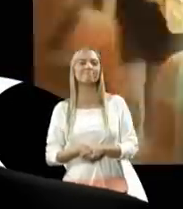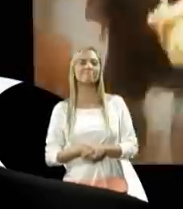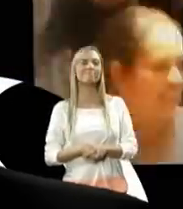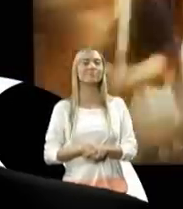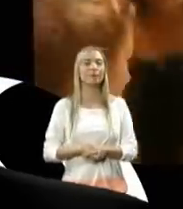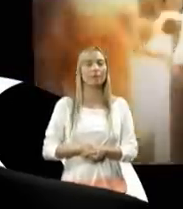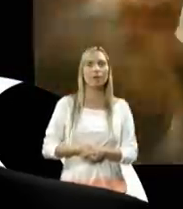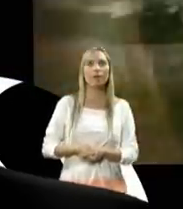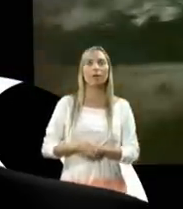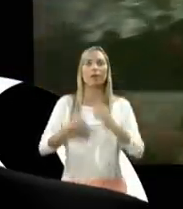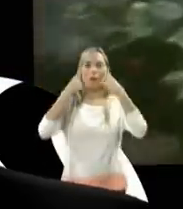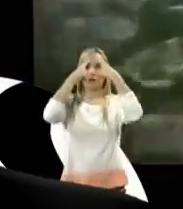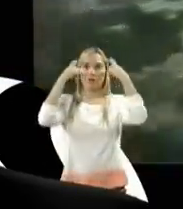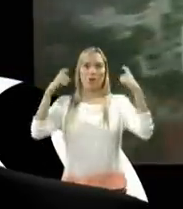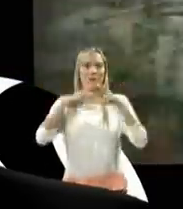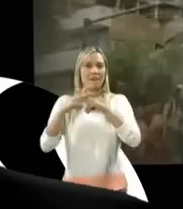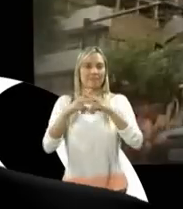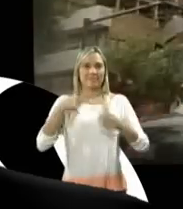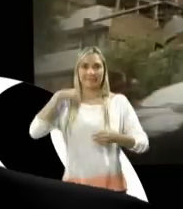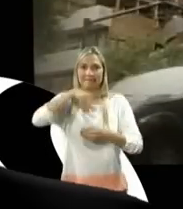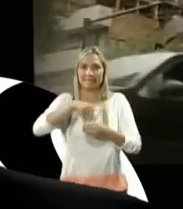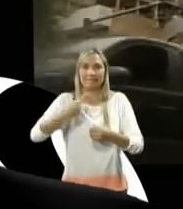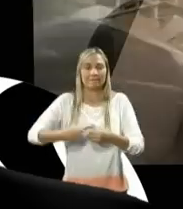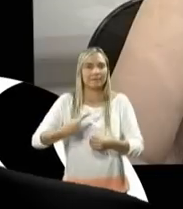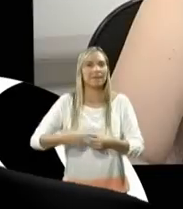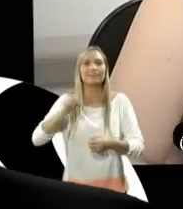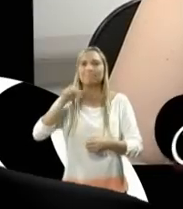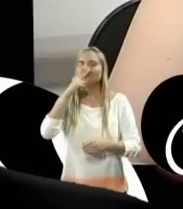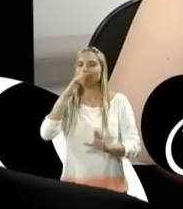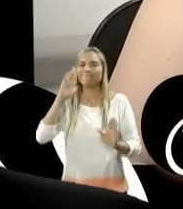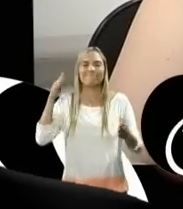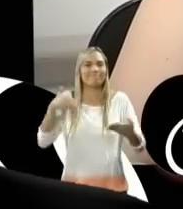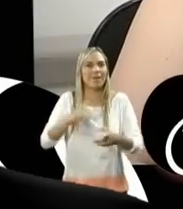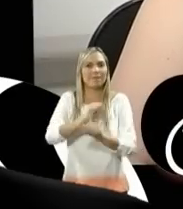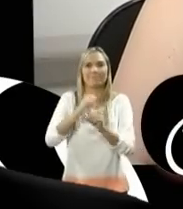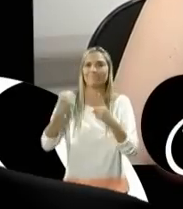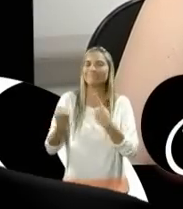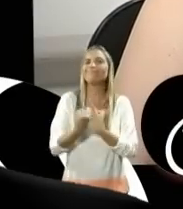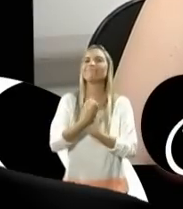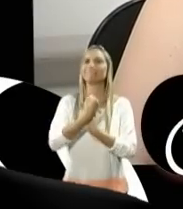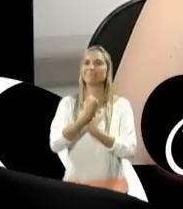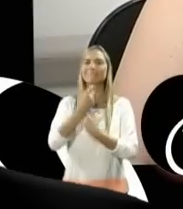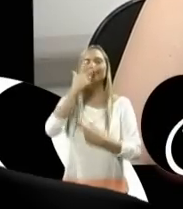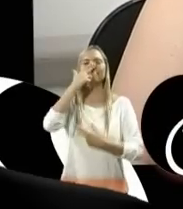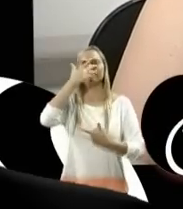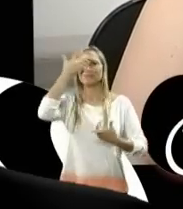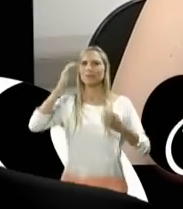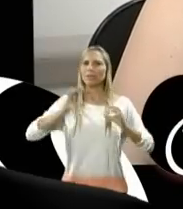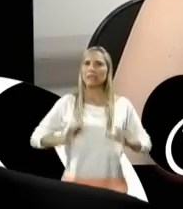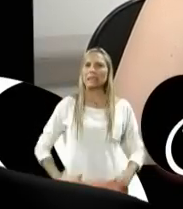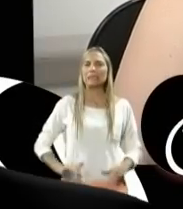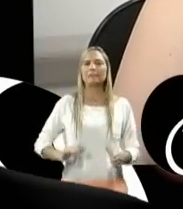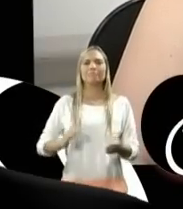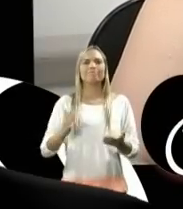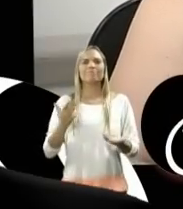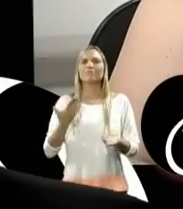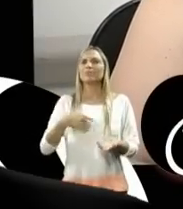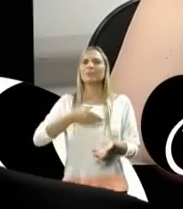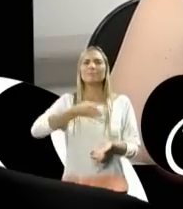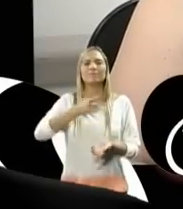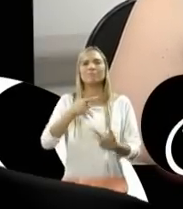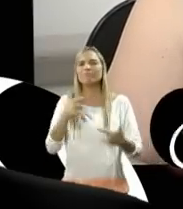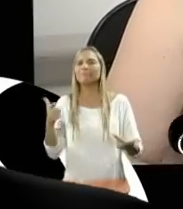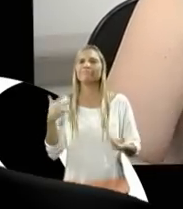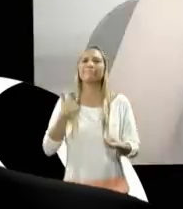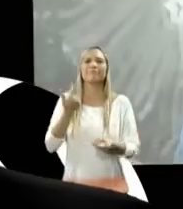A violência urbana nada mais é que a questão social, que é o fato do cidadão, da pessoa, não ter acesso aos bens e serviços